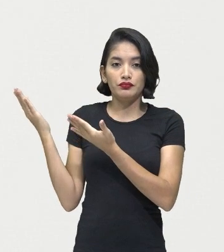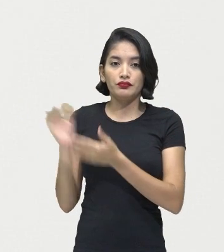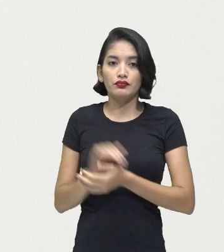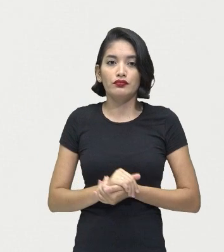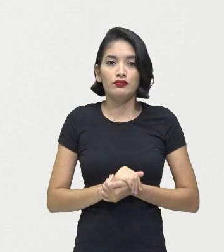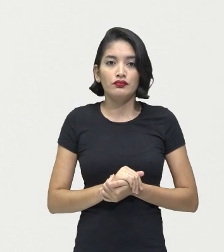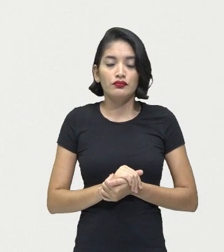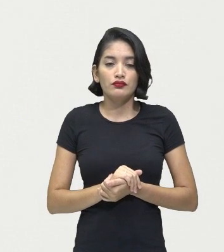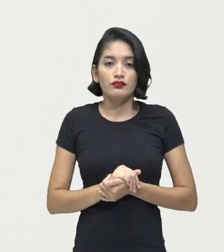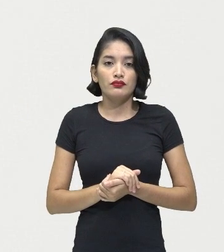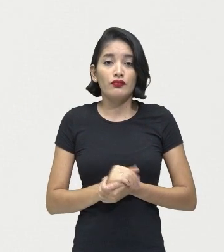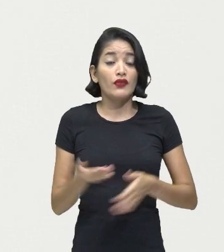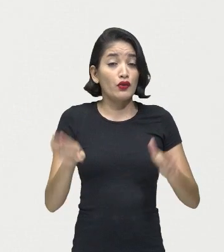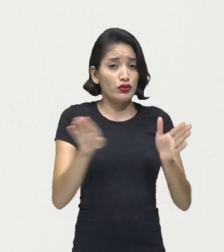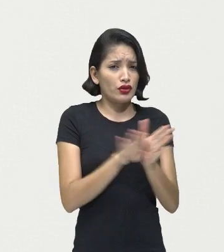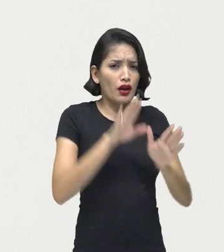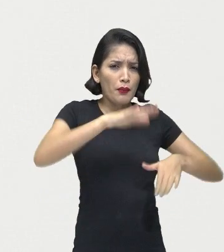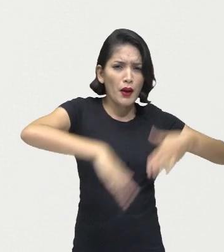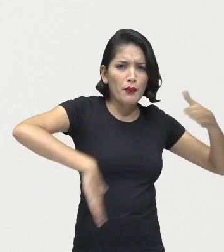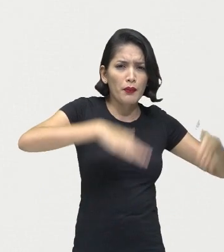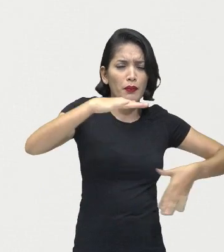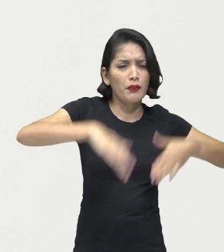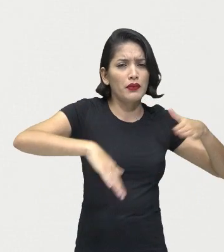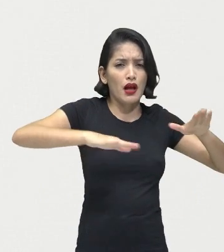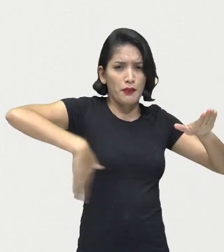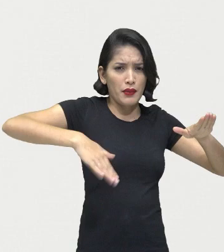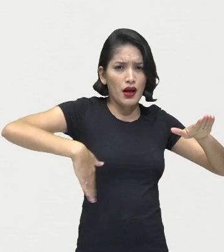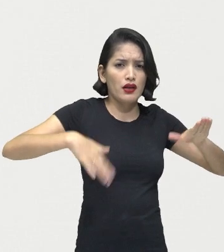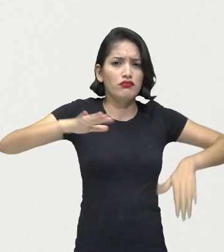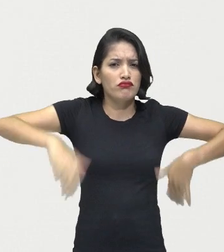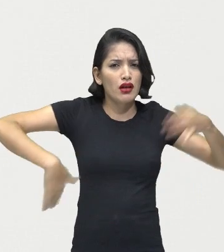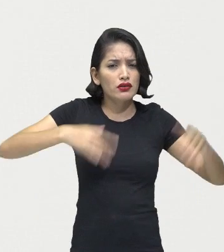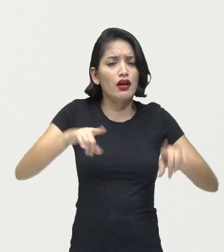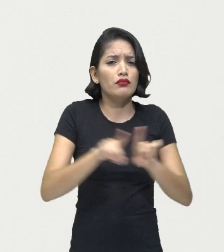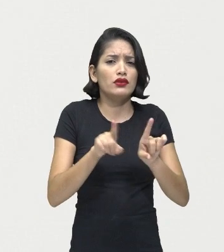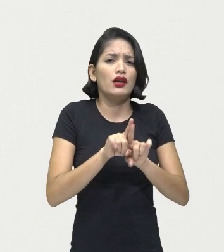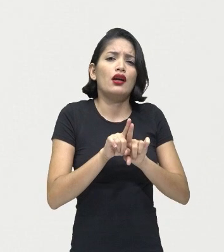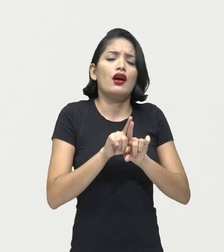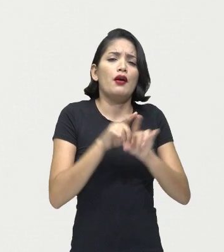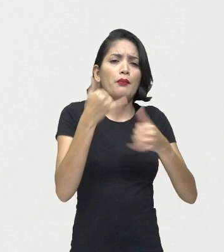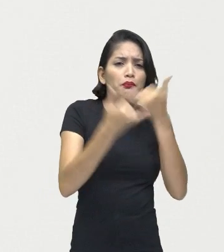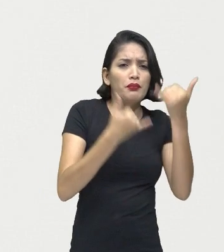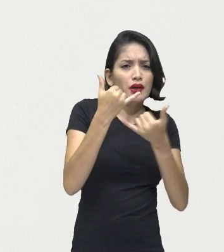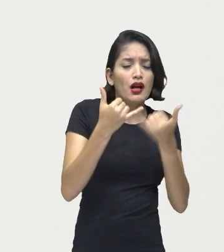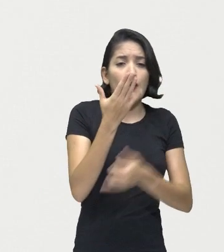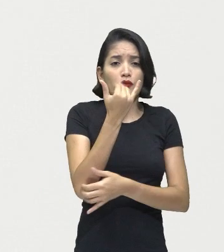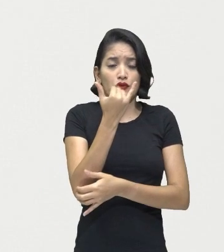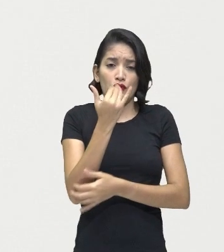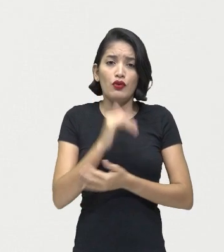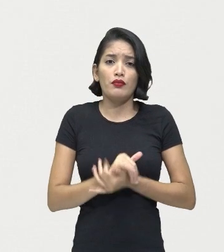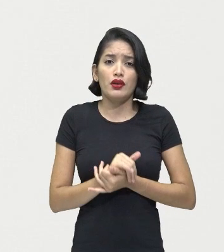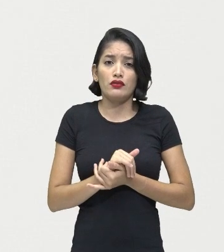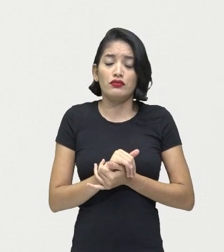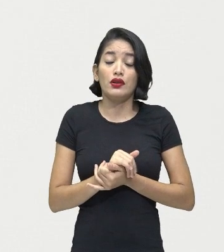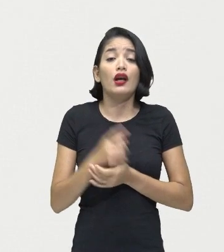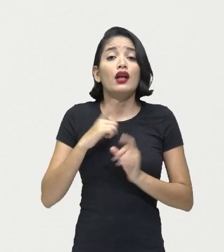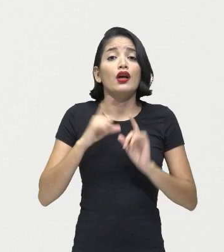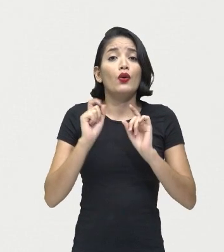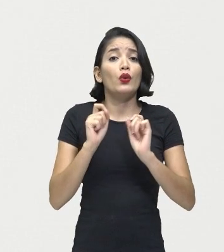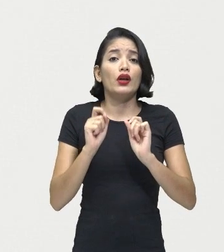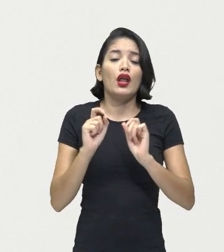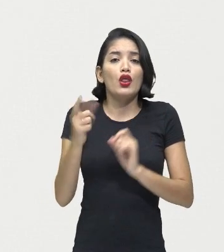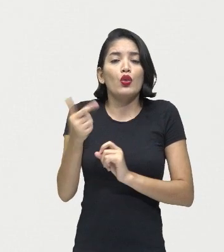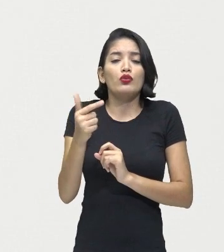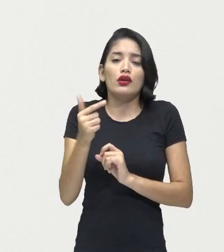chegamos na praia, nadamos, jogamos, comemos, não está aparecendo a conjunção, né? Os termos estão sendo separados pela